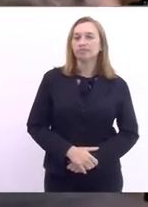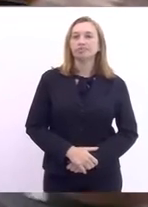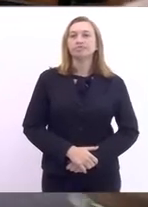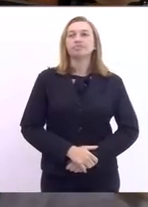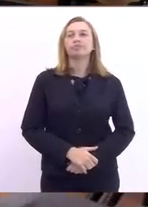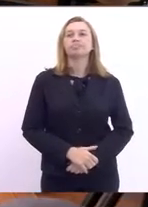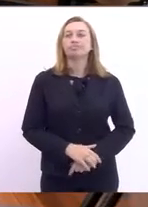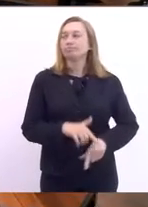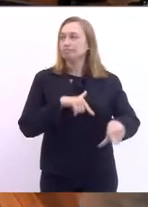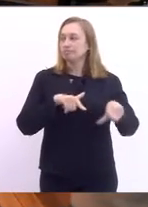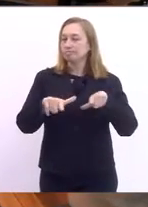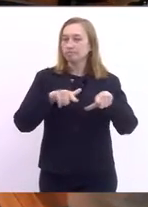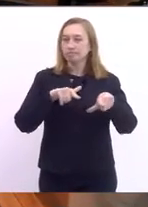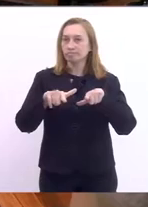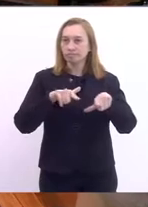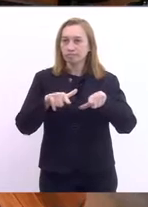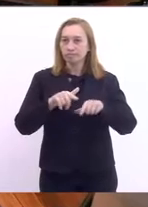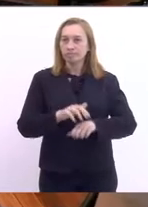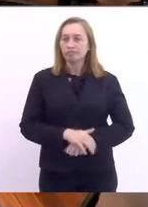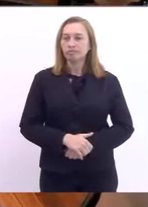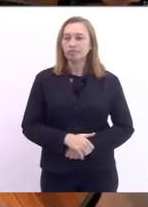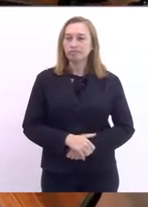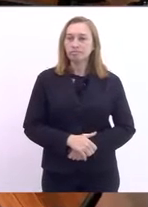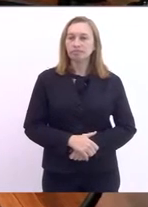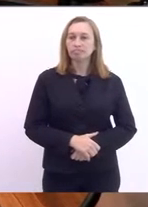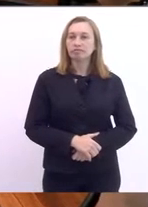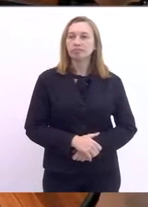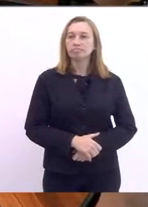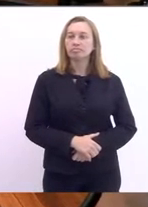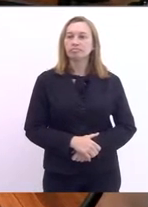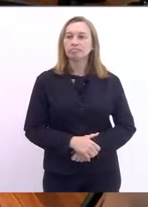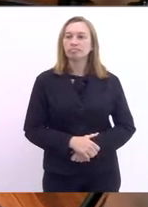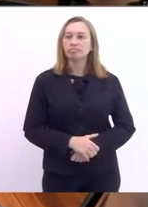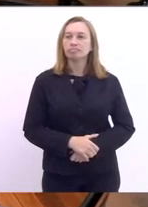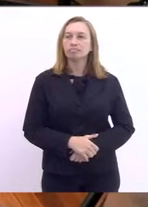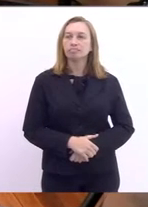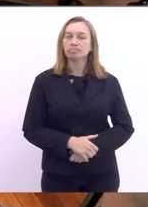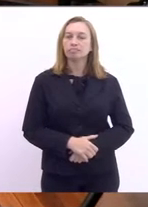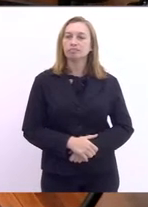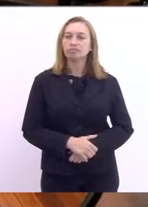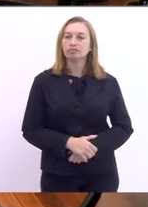os trabalhos, pois há número regimental